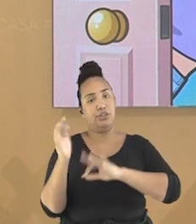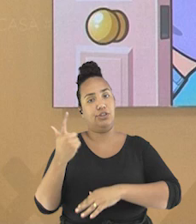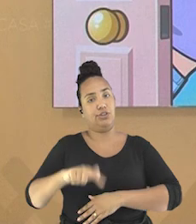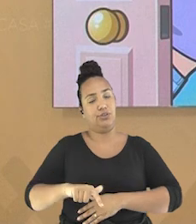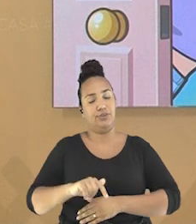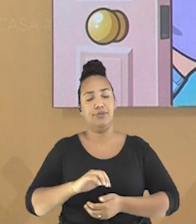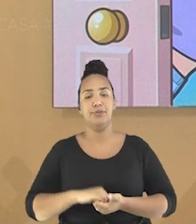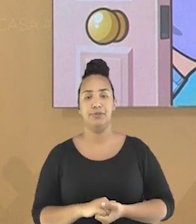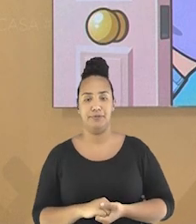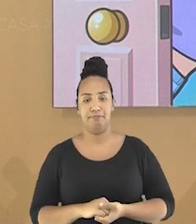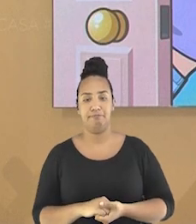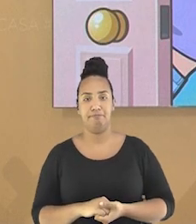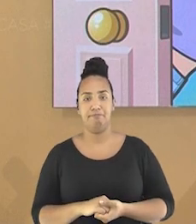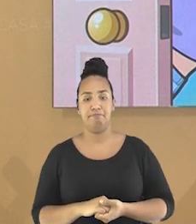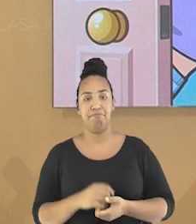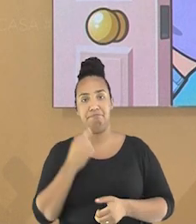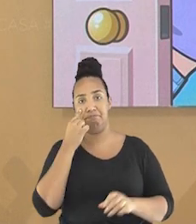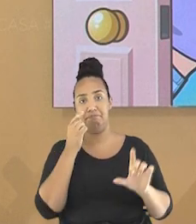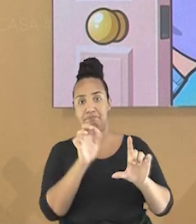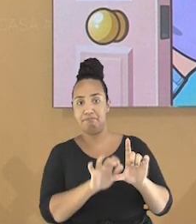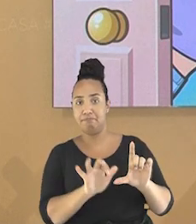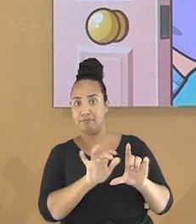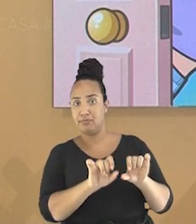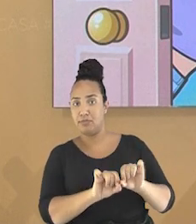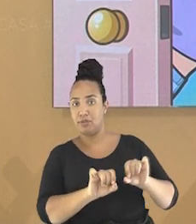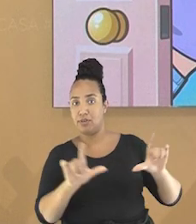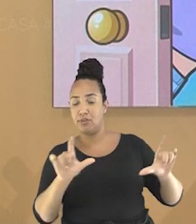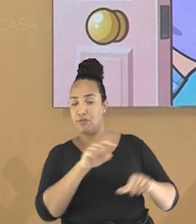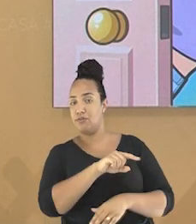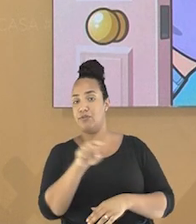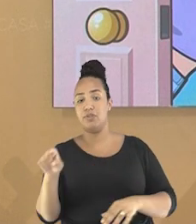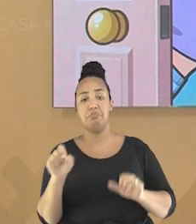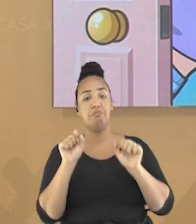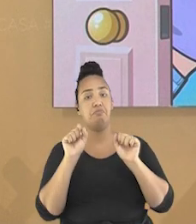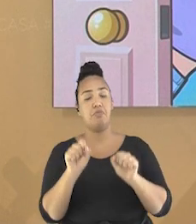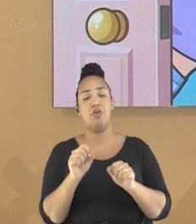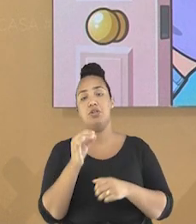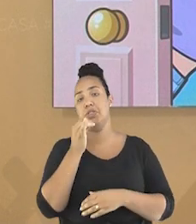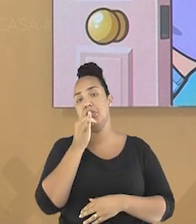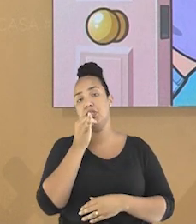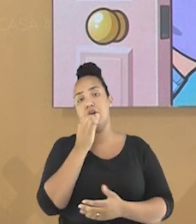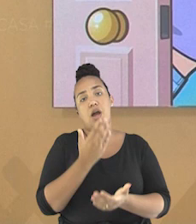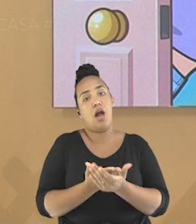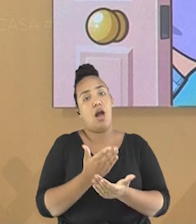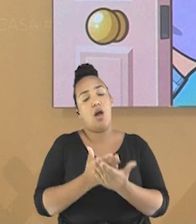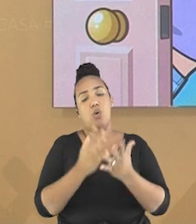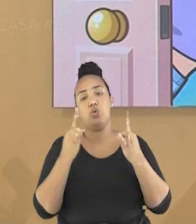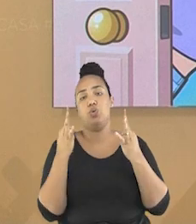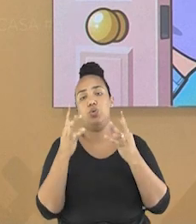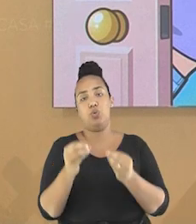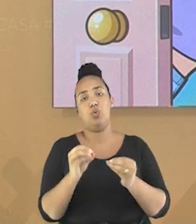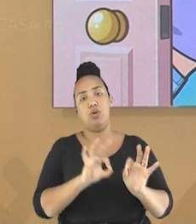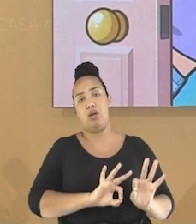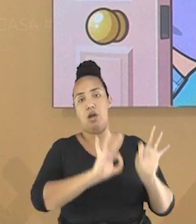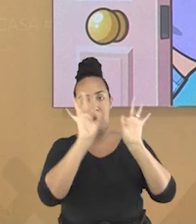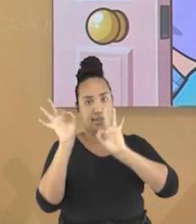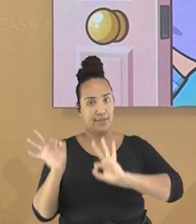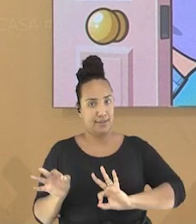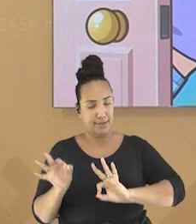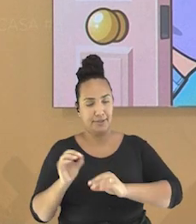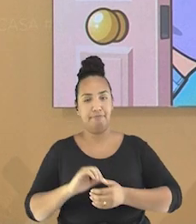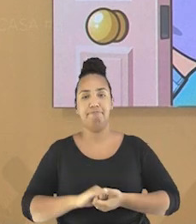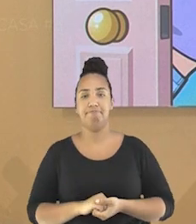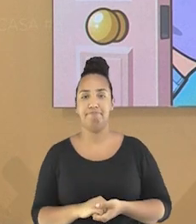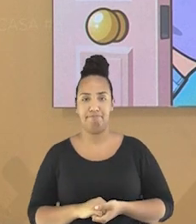TV. Através desse QR Code aqui, você tem acesso e direito a ver todas as nossas redes